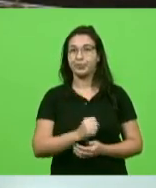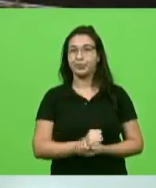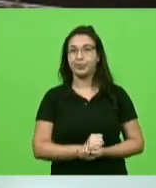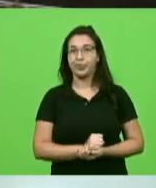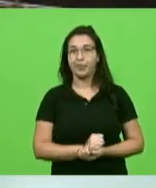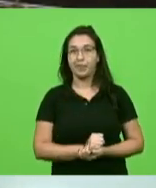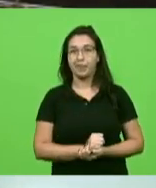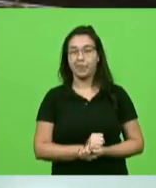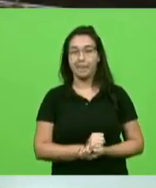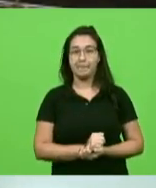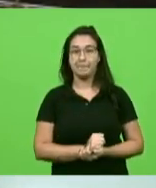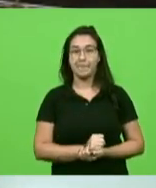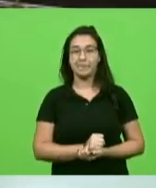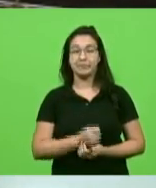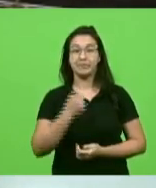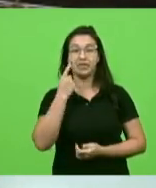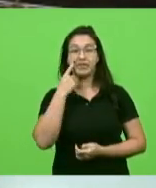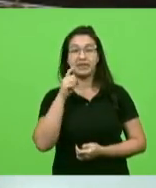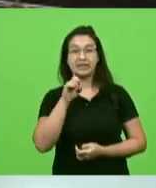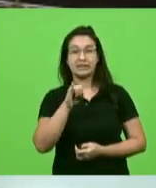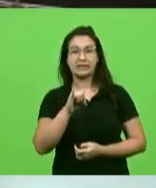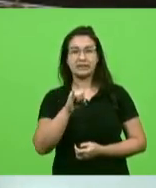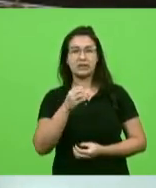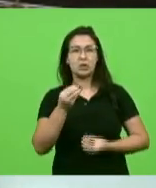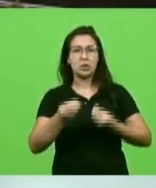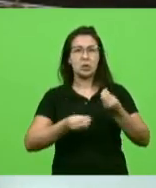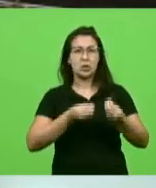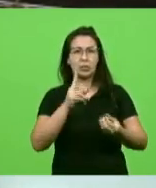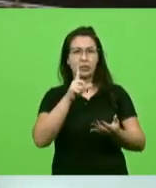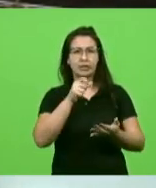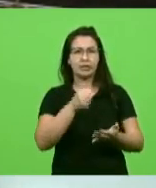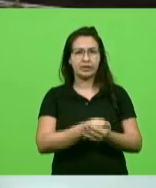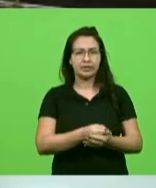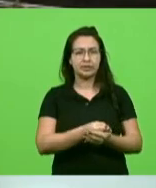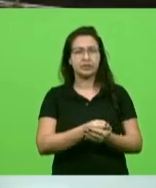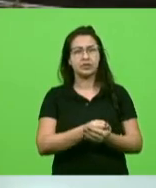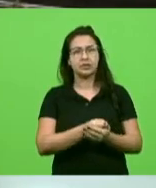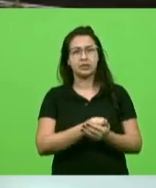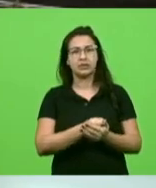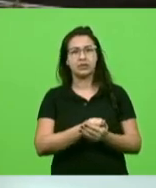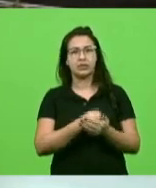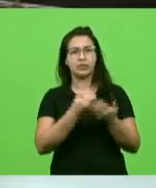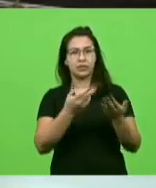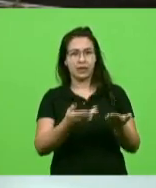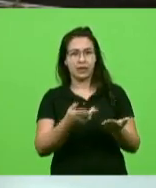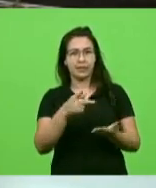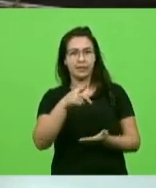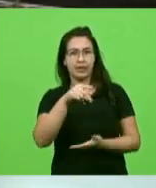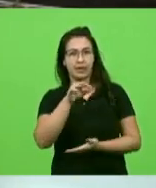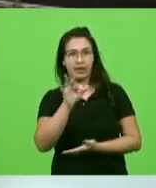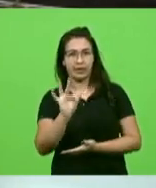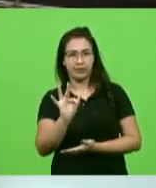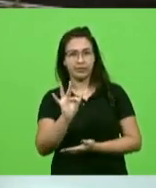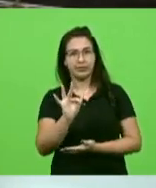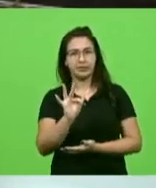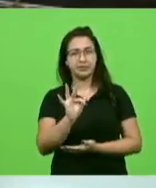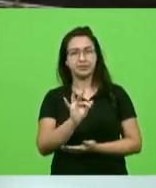Esse é o teor desta decisão senhor integral desta decisão da Polícia Federal